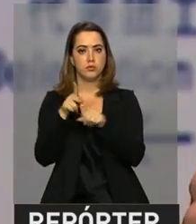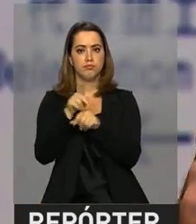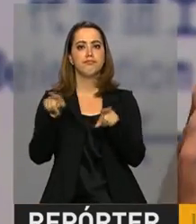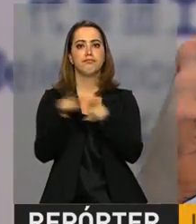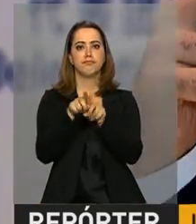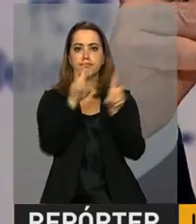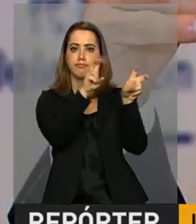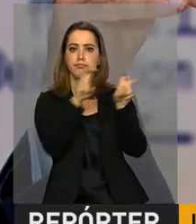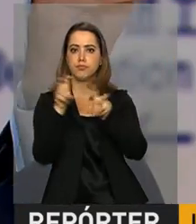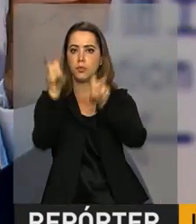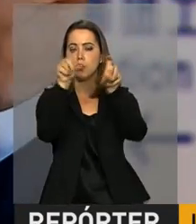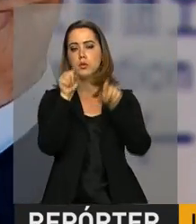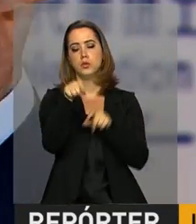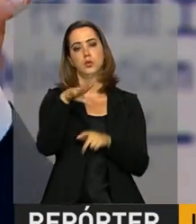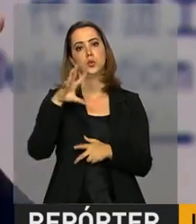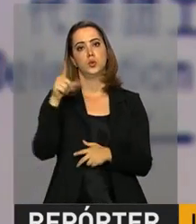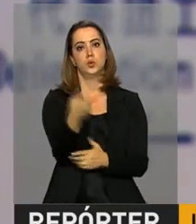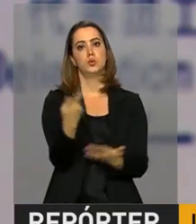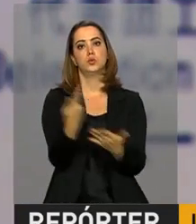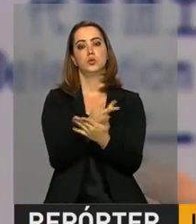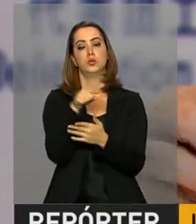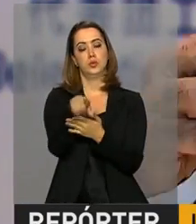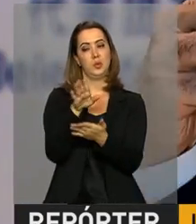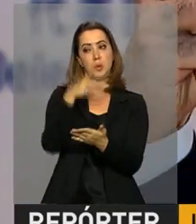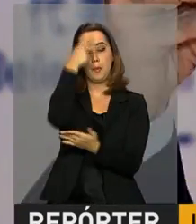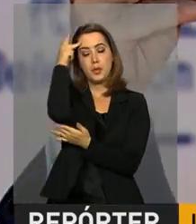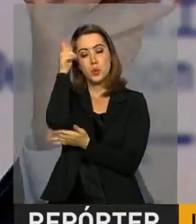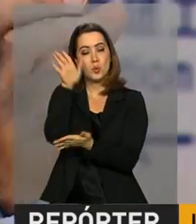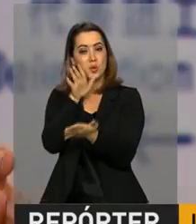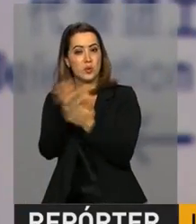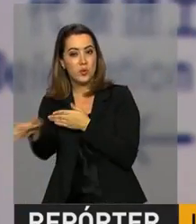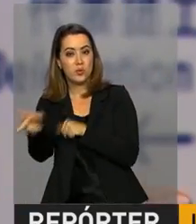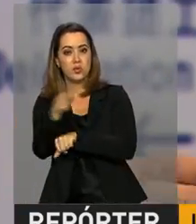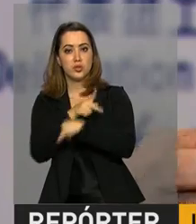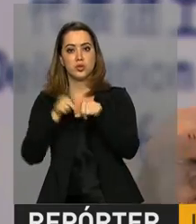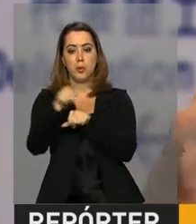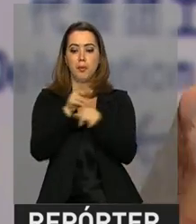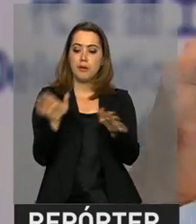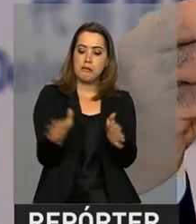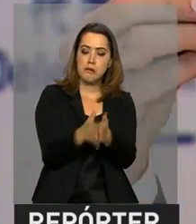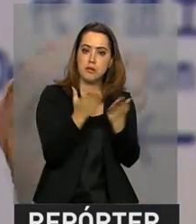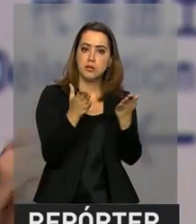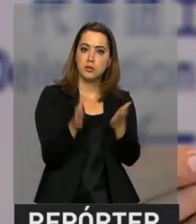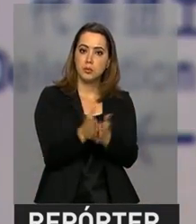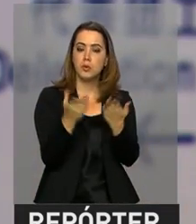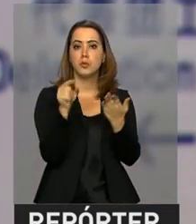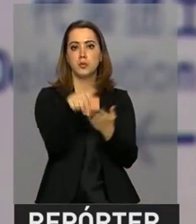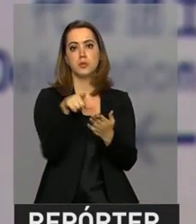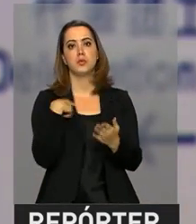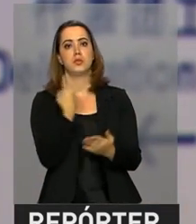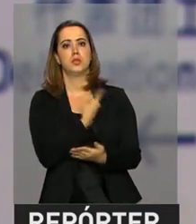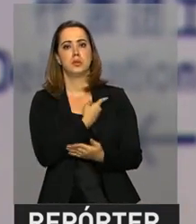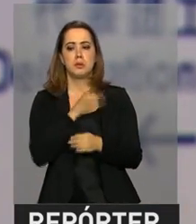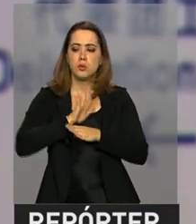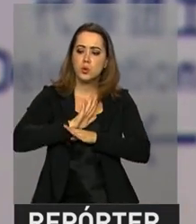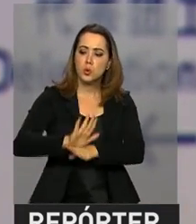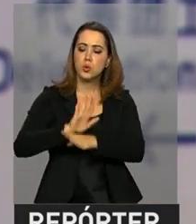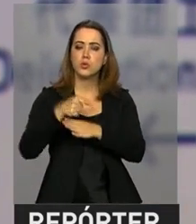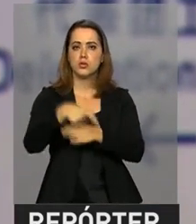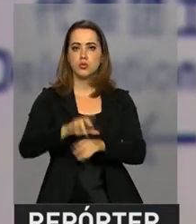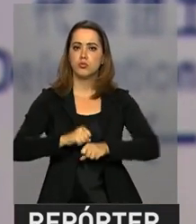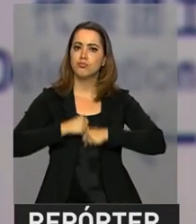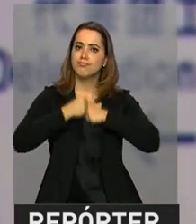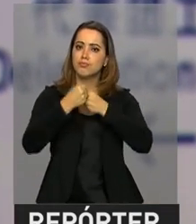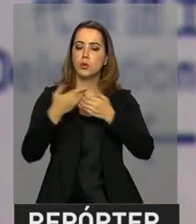que tiver a ver com refugiados, que tiver a ver com carentes, que tiver a ver com pobreza, tem a nossa solidariedade, o nosso